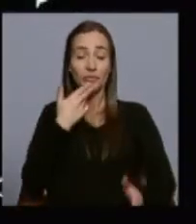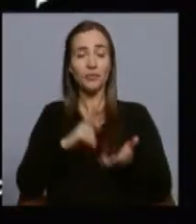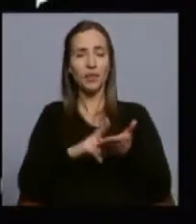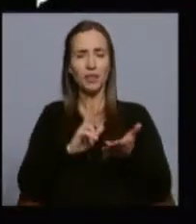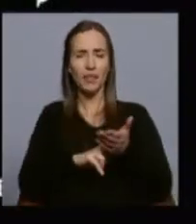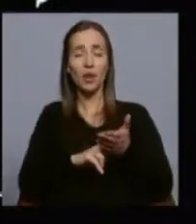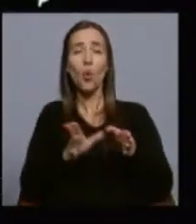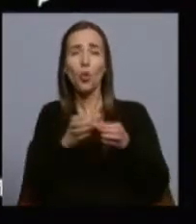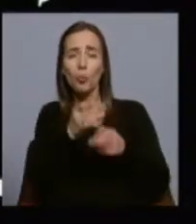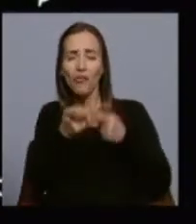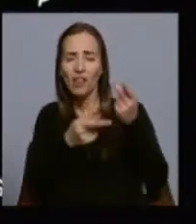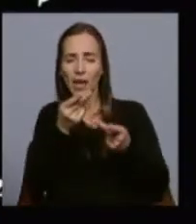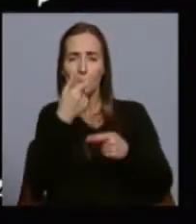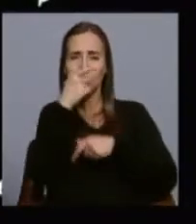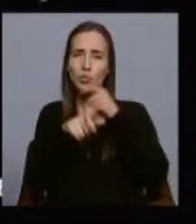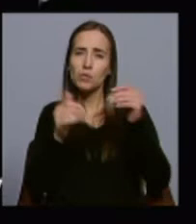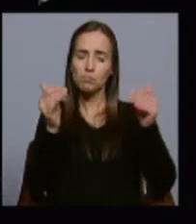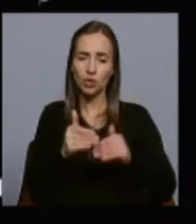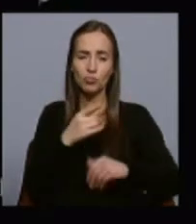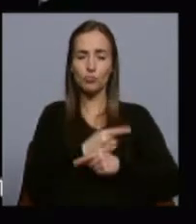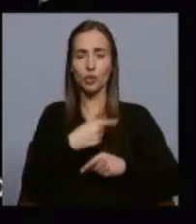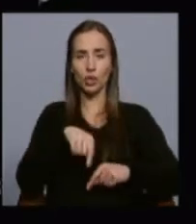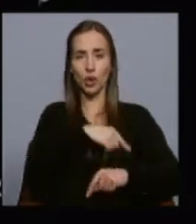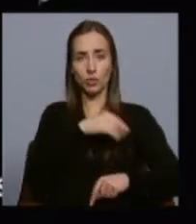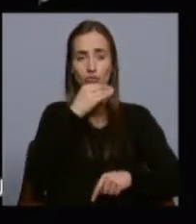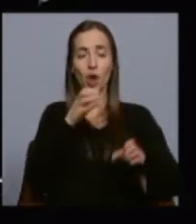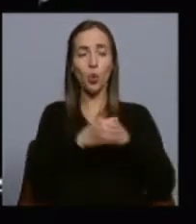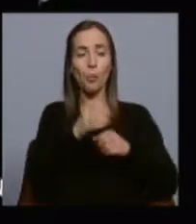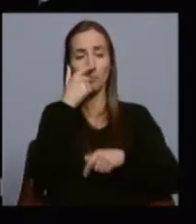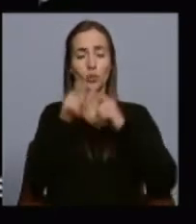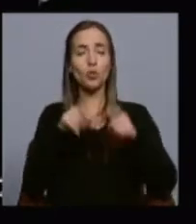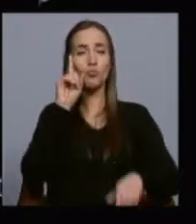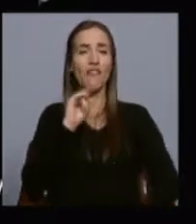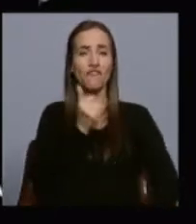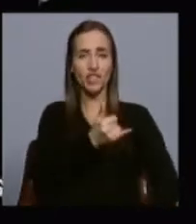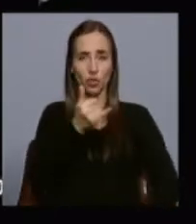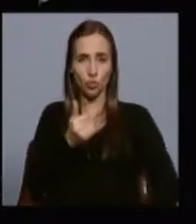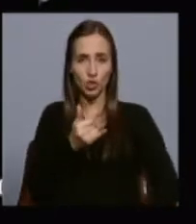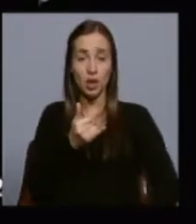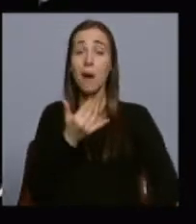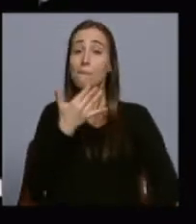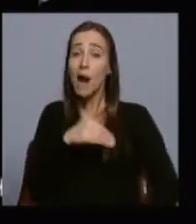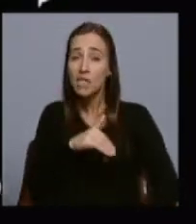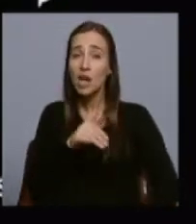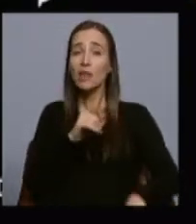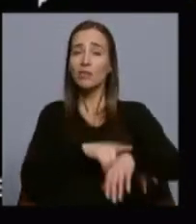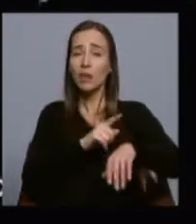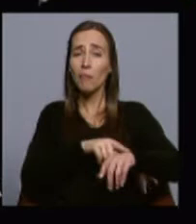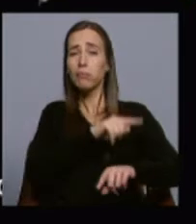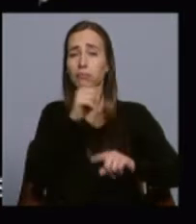tão robusta, porque estamos a falar de um estudo que foi feito com 22 mulheres, mas olha, durante 32 anos. Estamos a falar